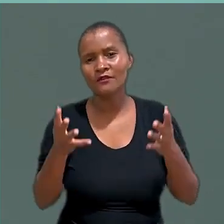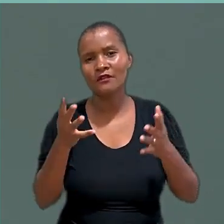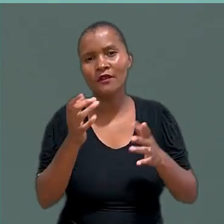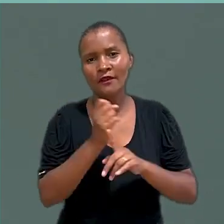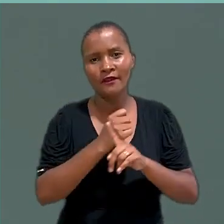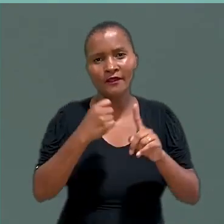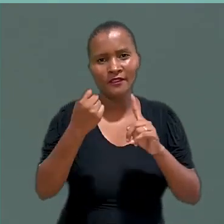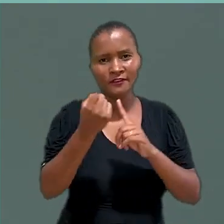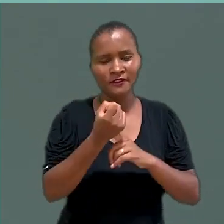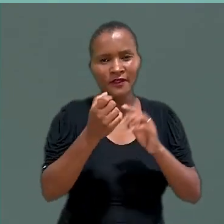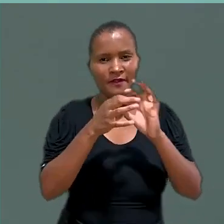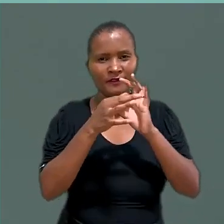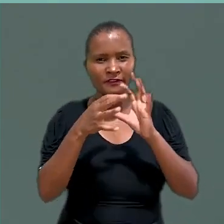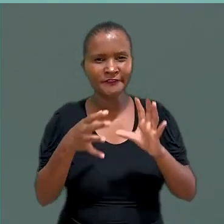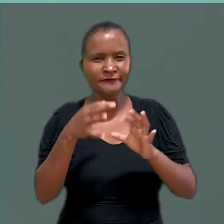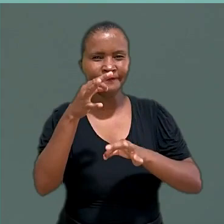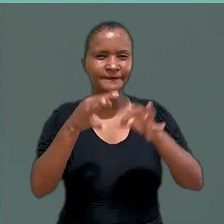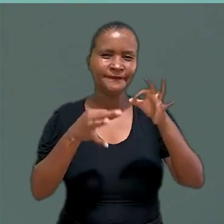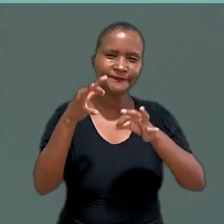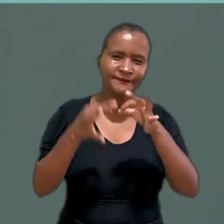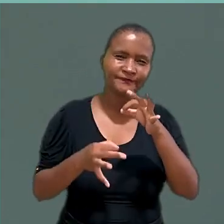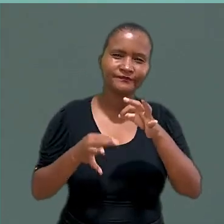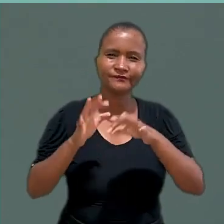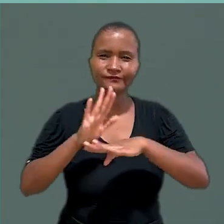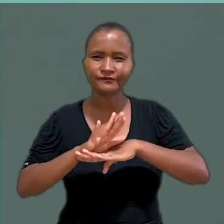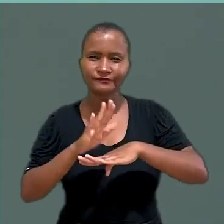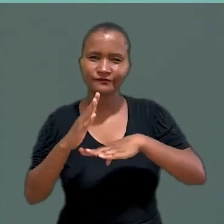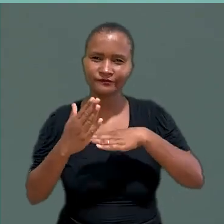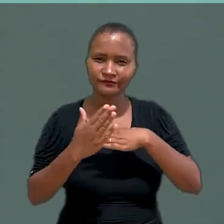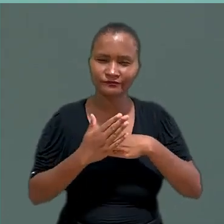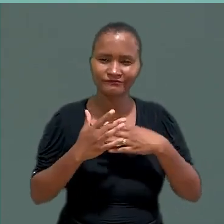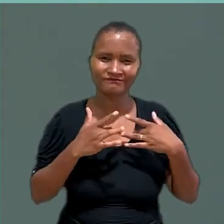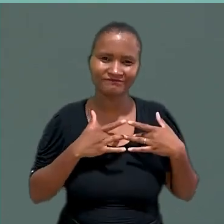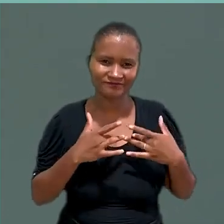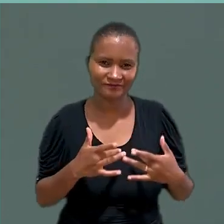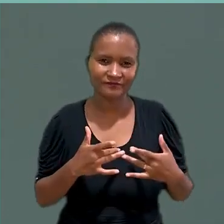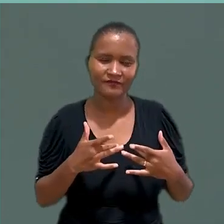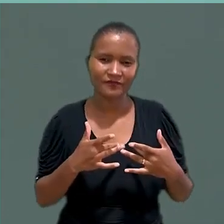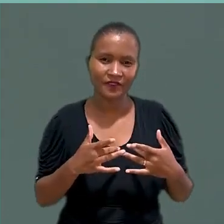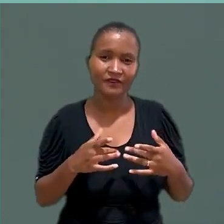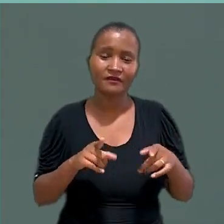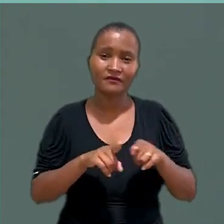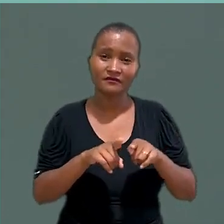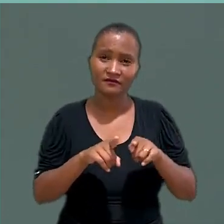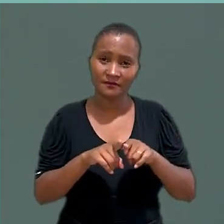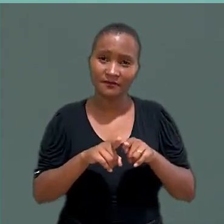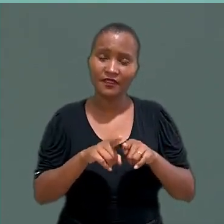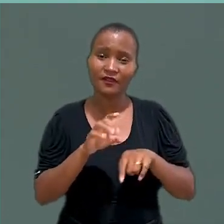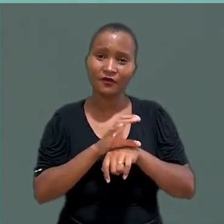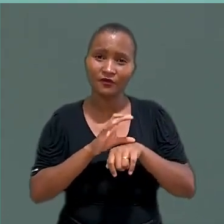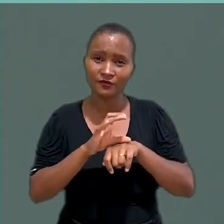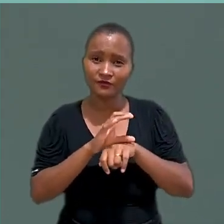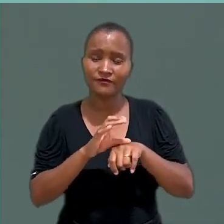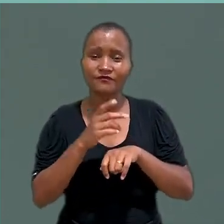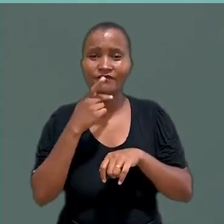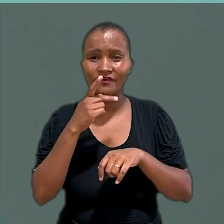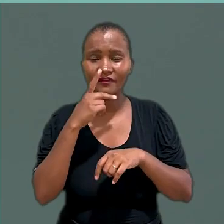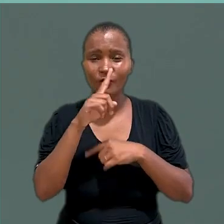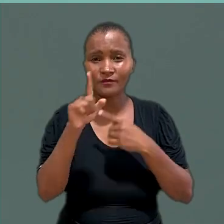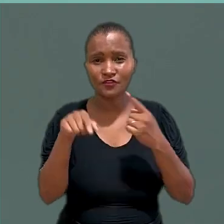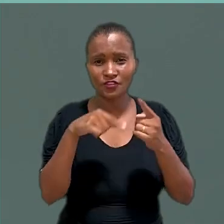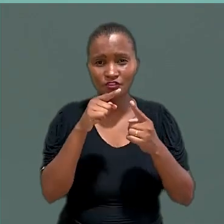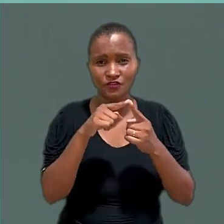a promoção de uma sociedade livre, justa e solidária, né? Mas, para além disso, a Constituição diz que é